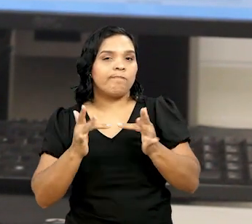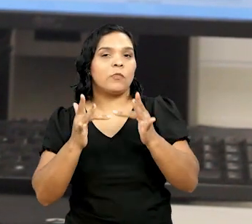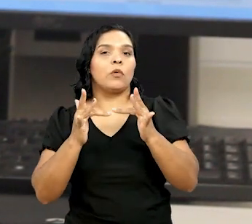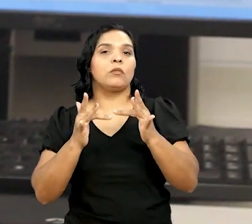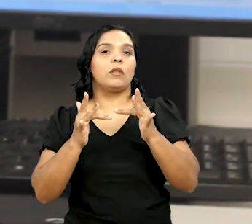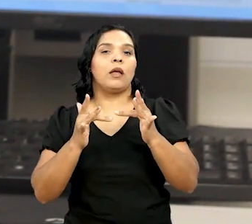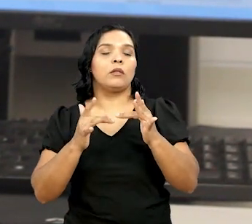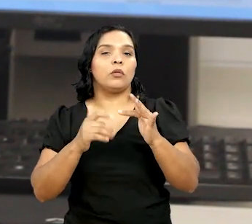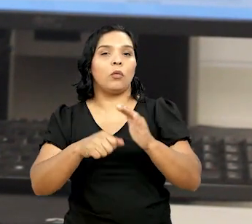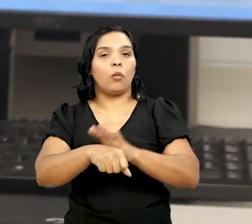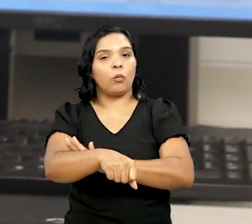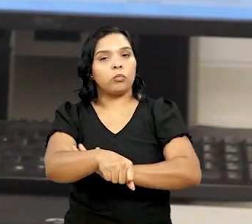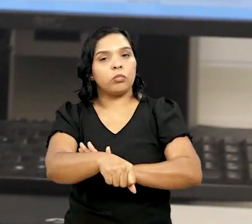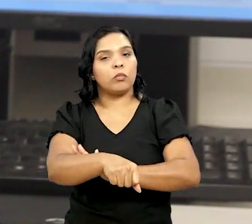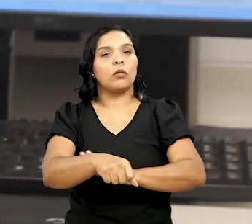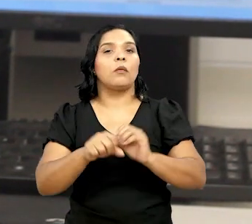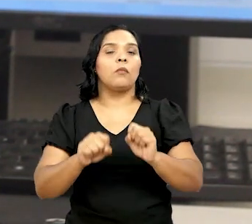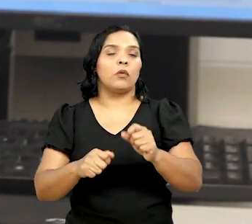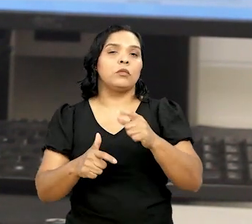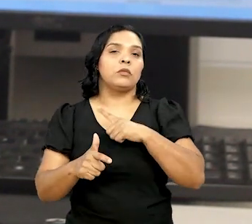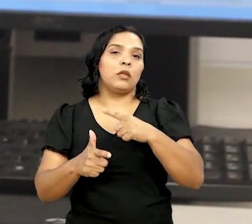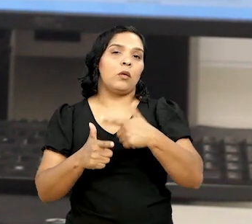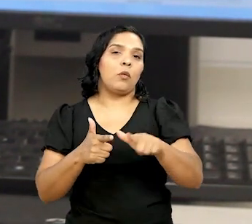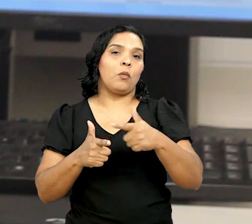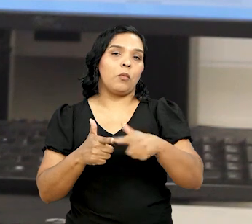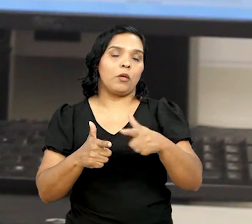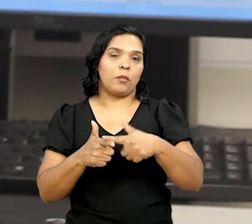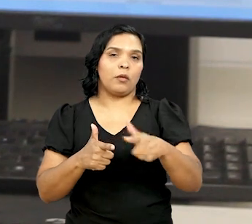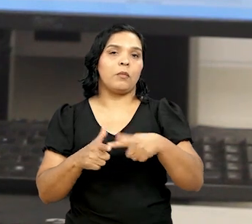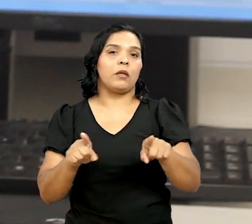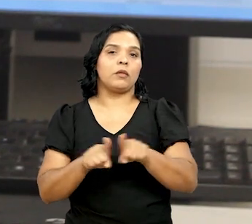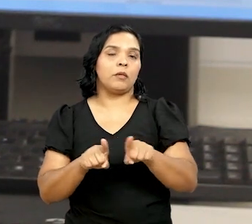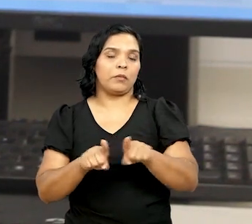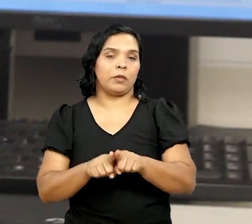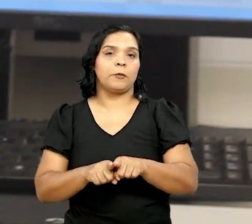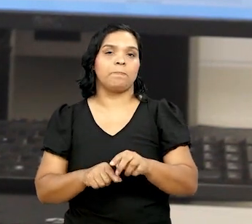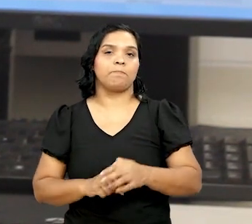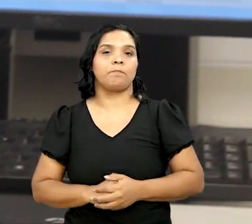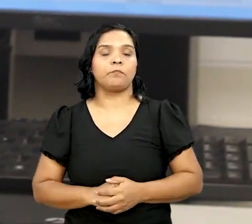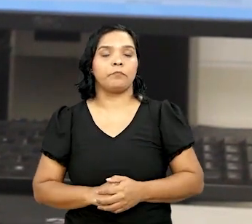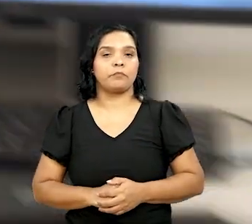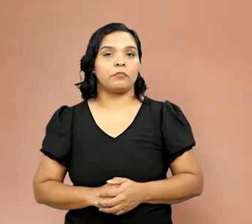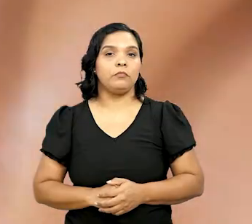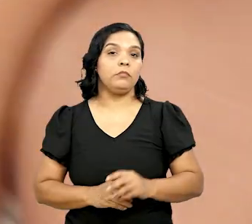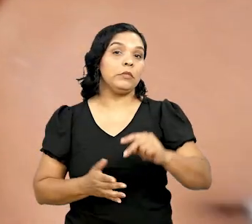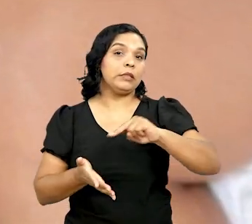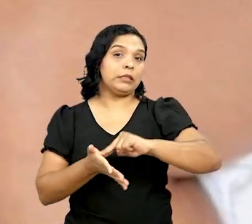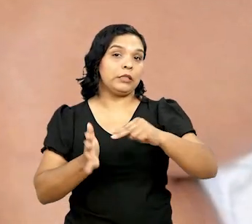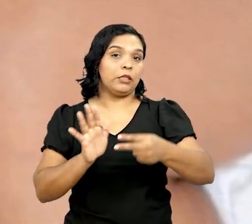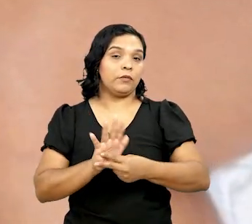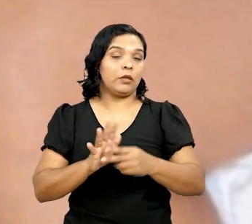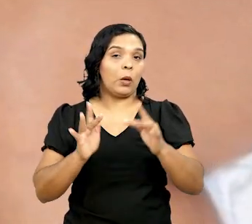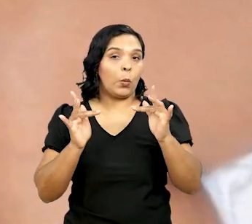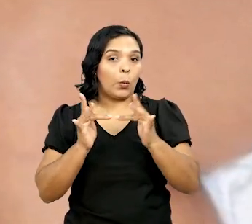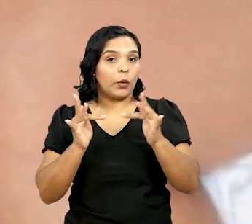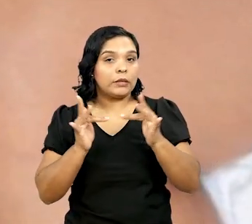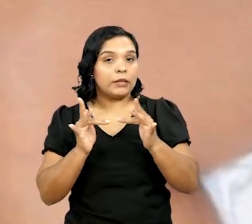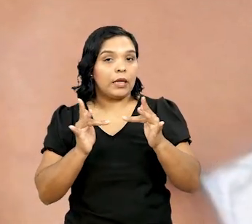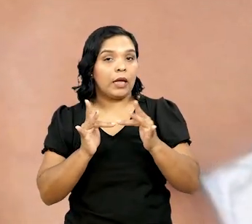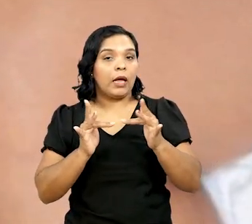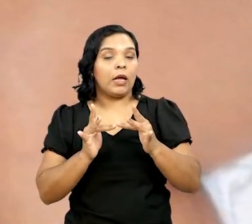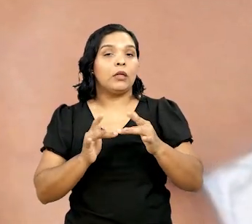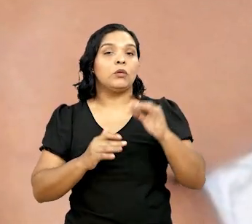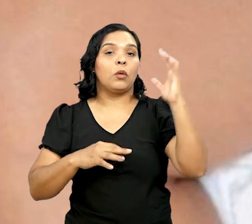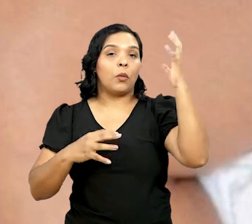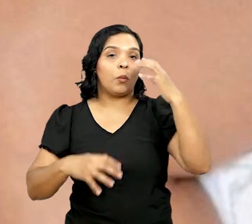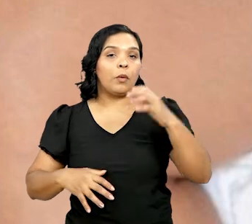em contato com os nossos tecidos, pode levar aí a um dano, a depender da sua concentração. Em outras palavras, o contato com a